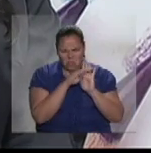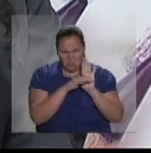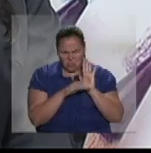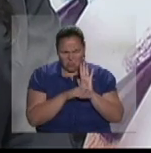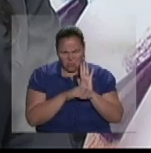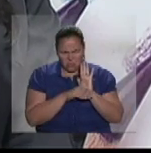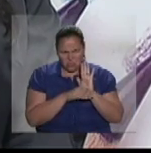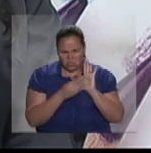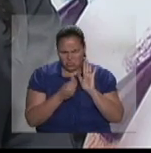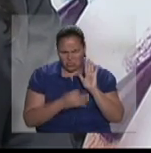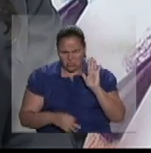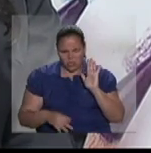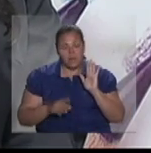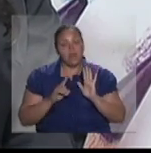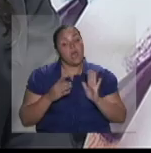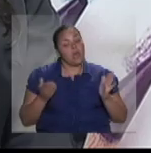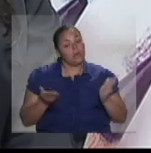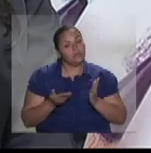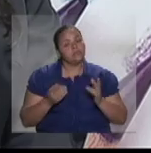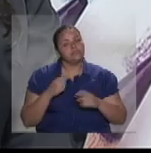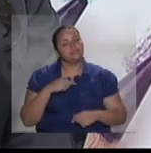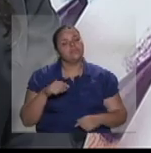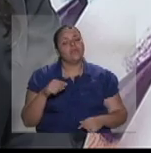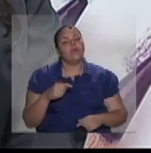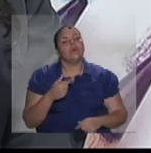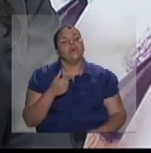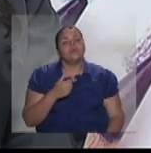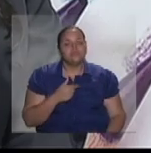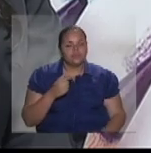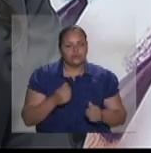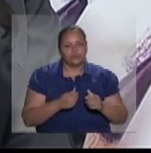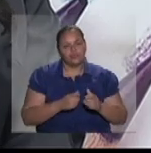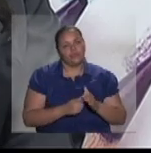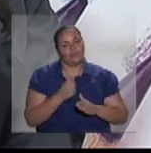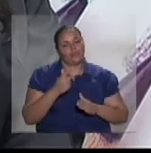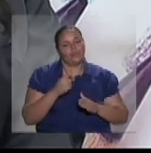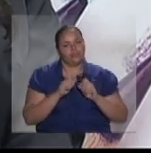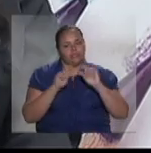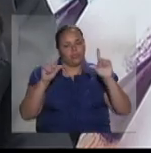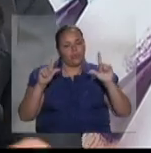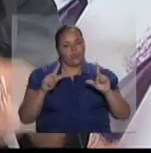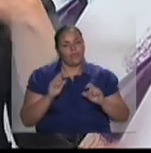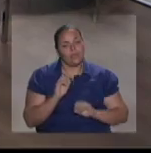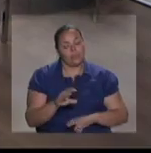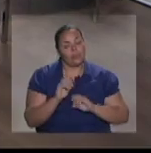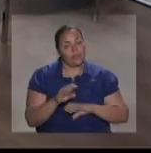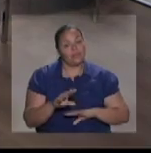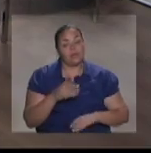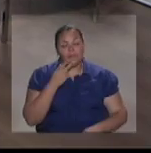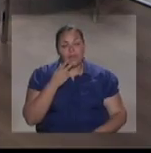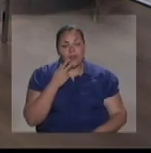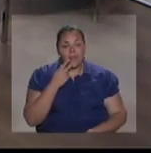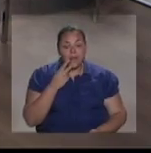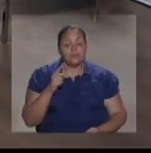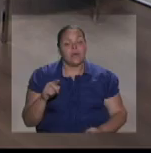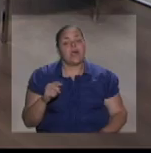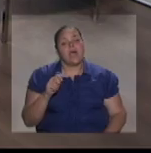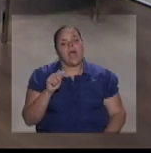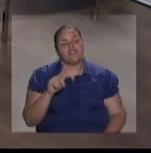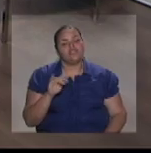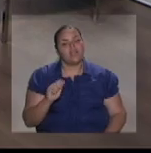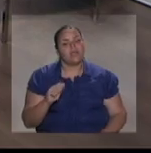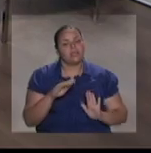cheia de compromissos? Esse é o nosso assunto de hoje. Nós estamos no segundo bloco do Educação. E a gente no bloco anterior estava falando da agenda